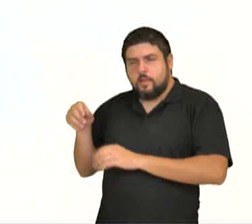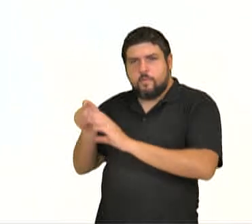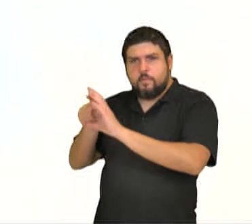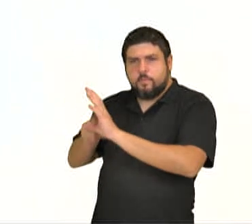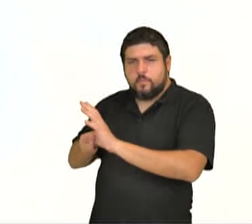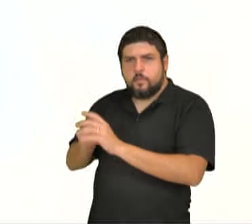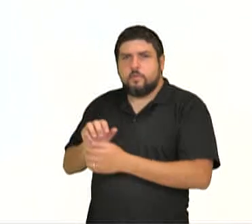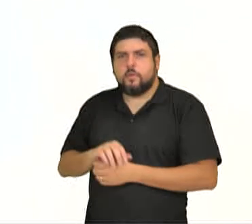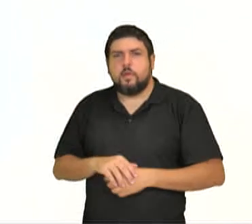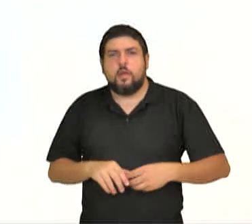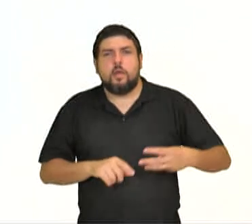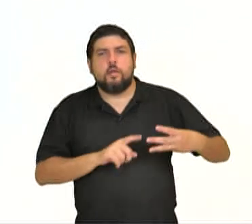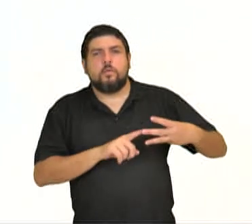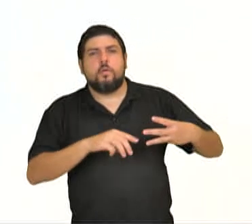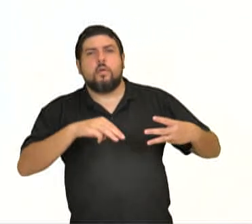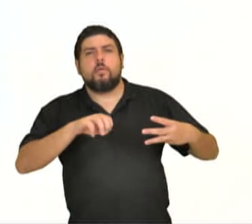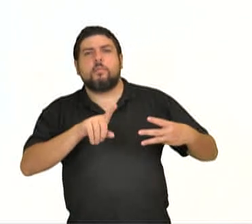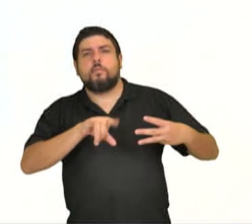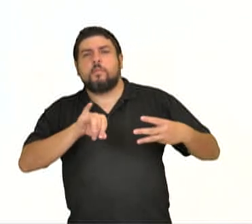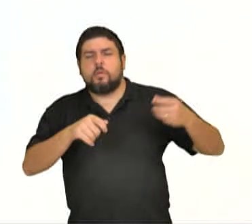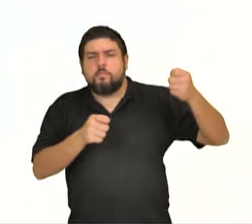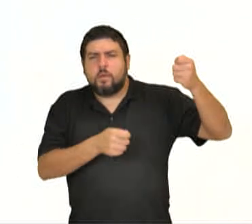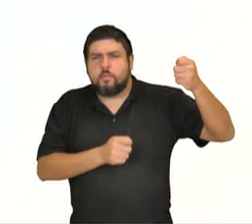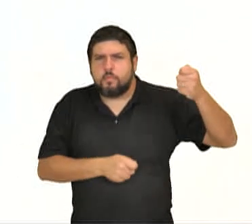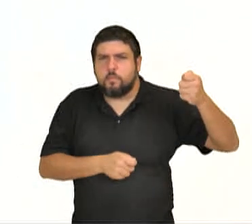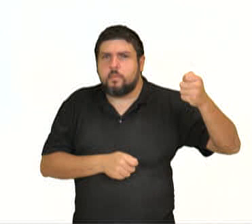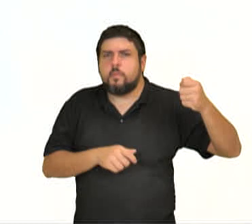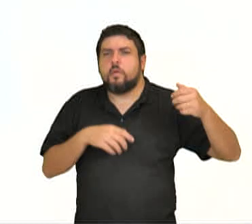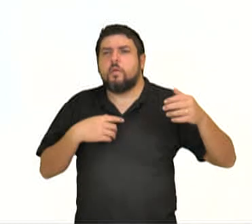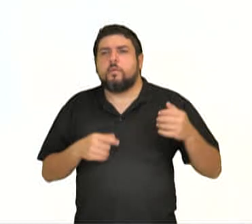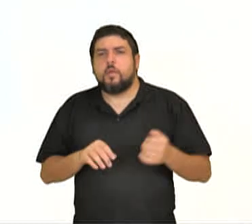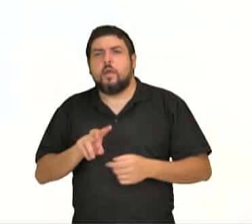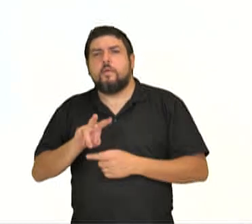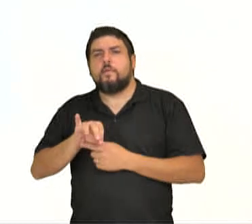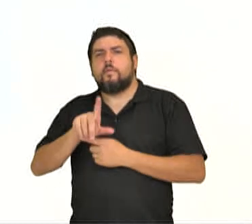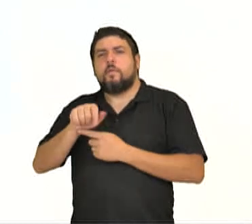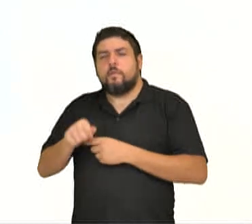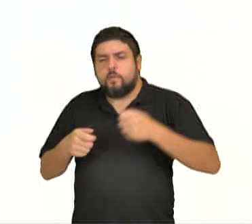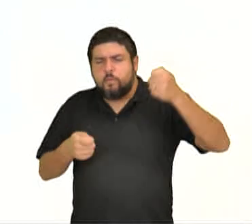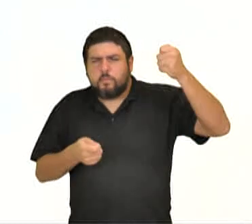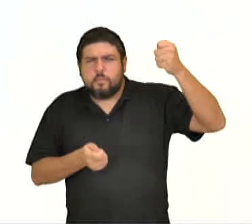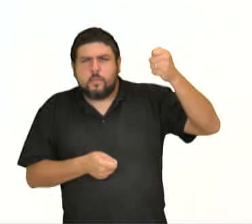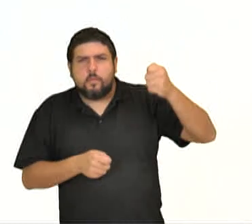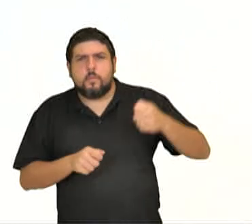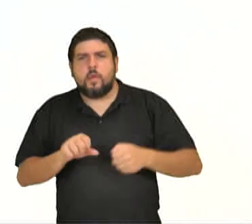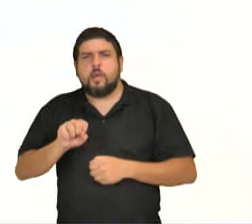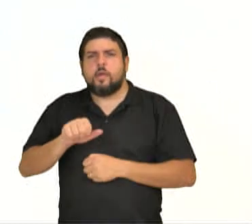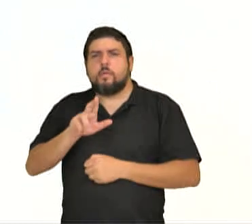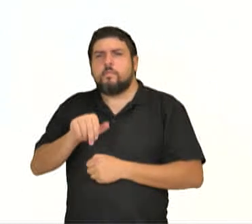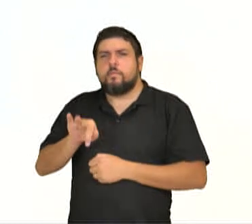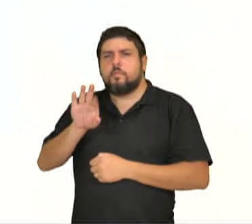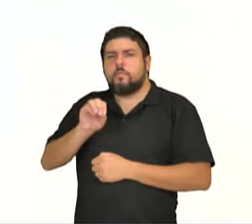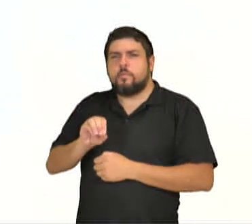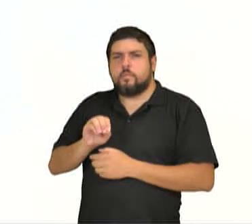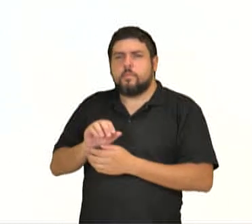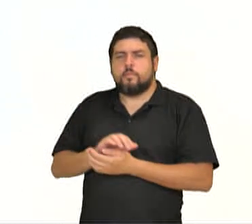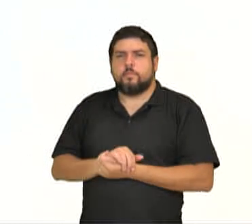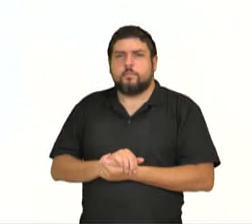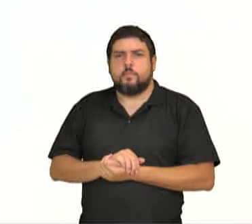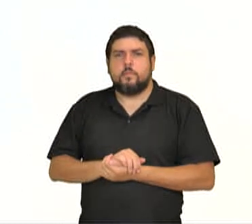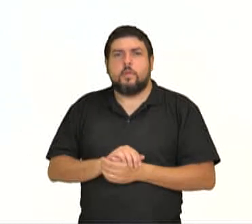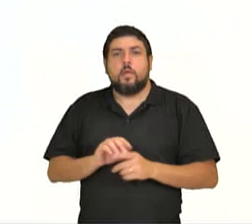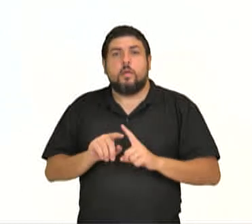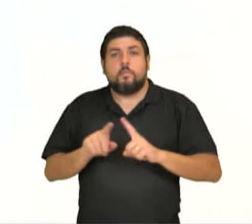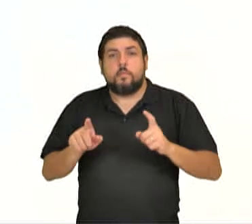Bento pequeno, o viola toca o São Bento grande, estando, no entanto, o viola, né, livre